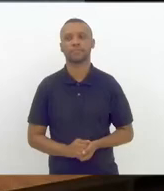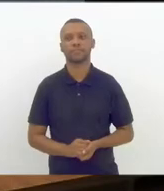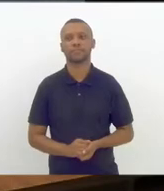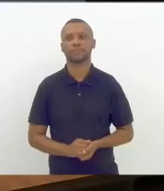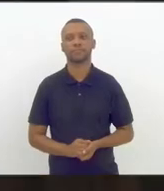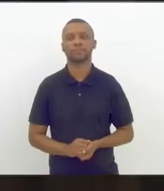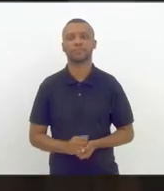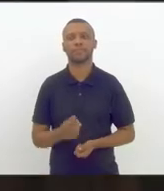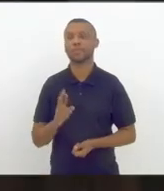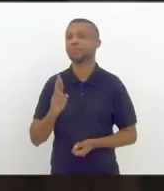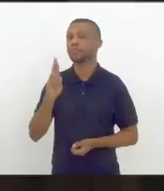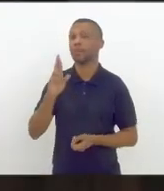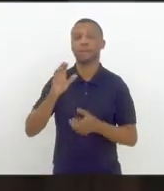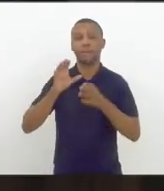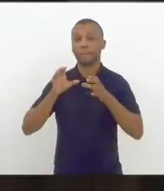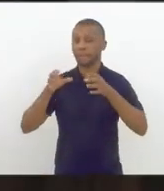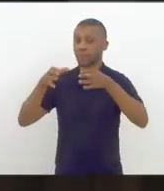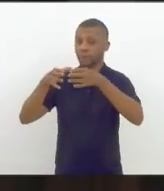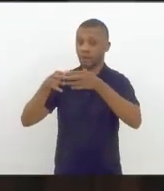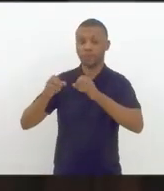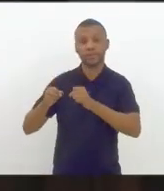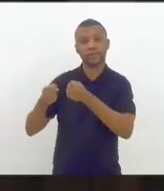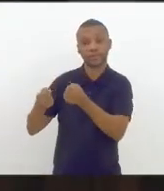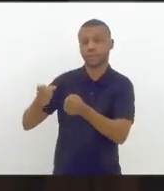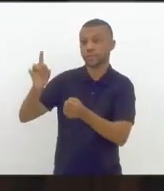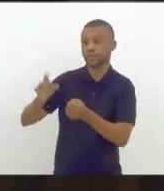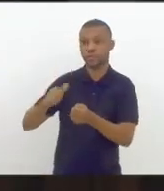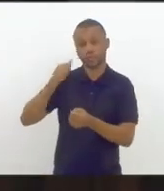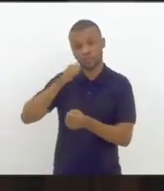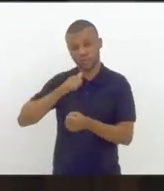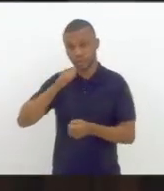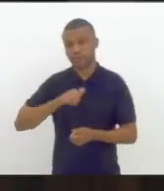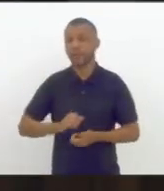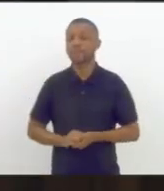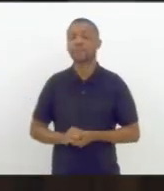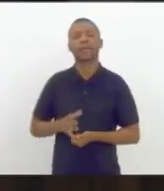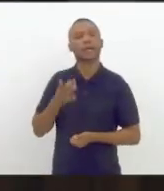Pela Comissão Defesa do Direito da Mulher, deputada